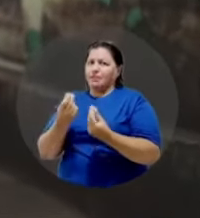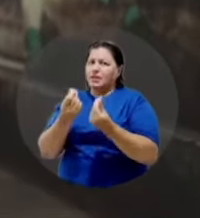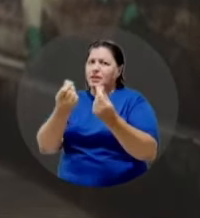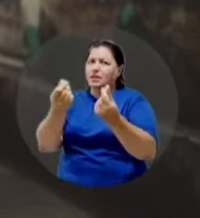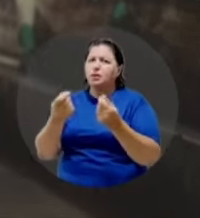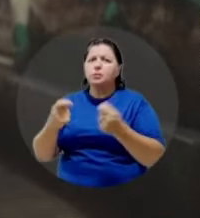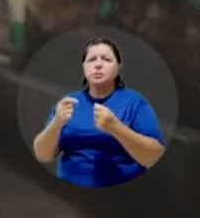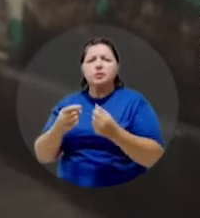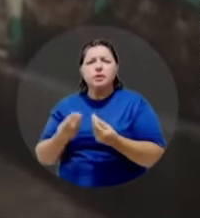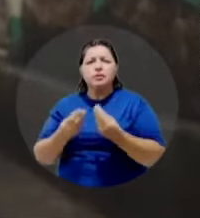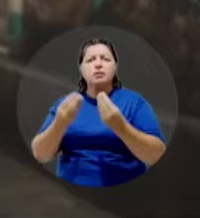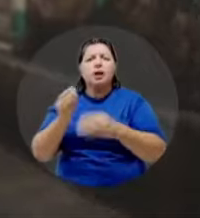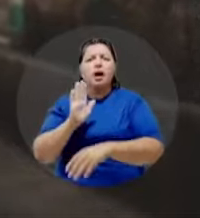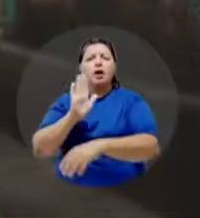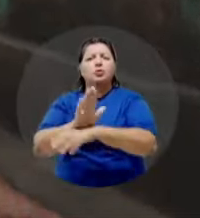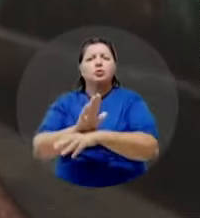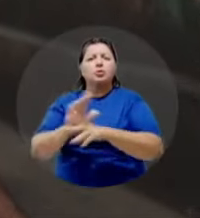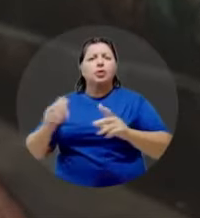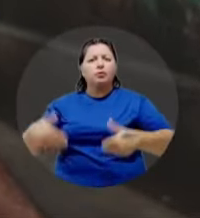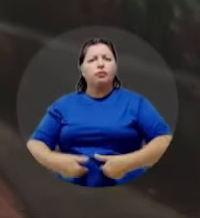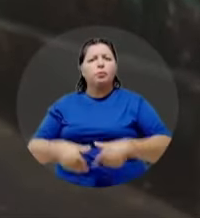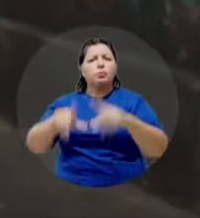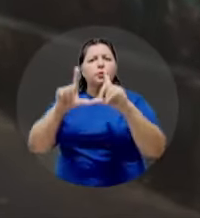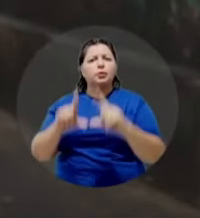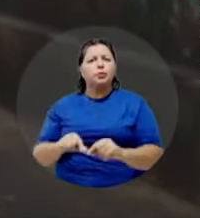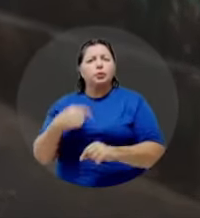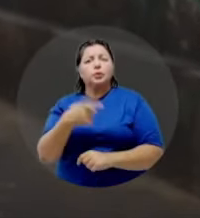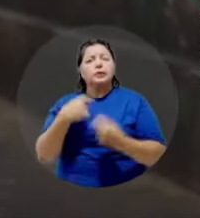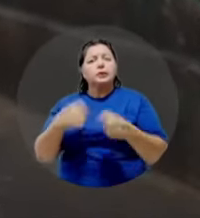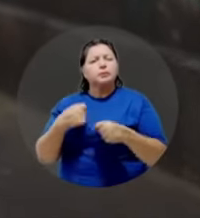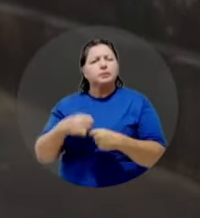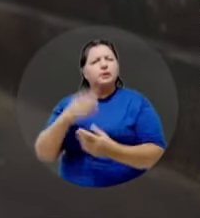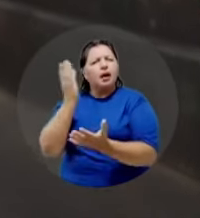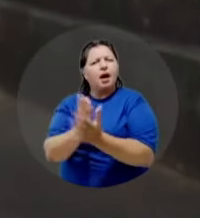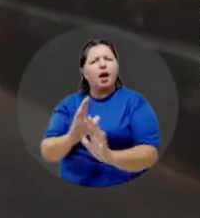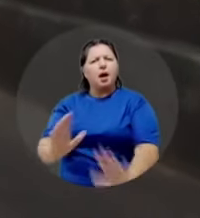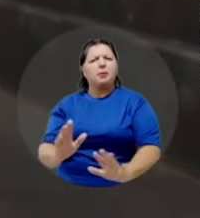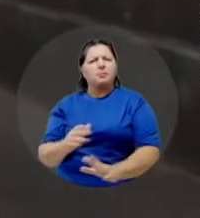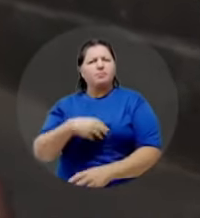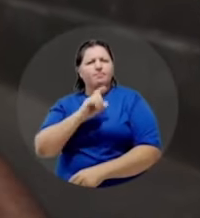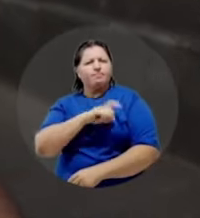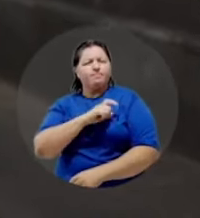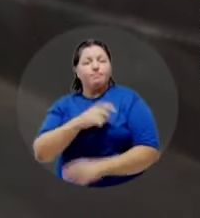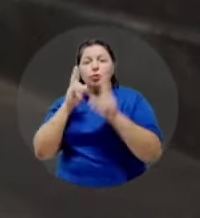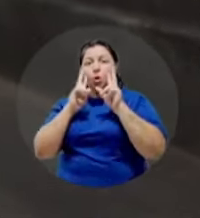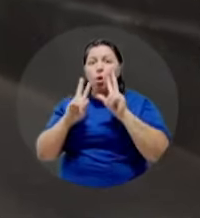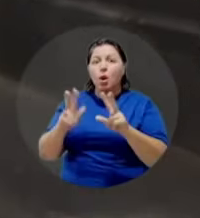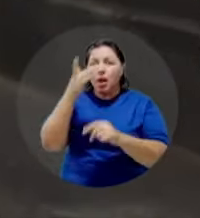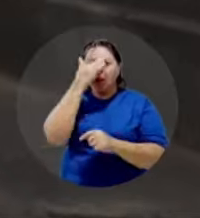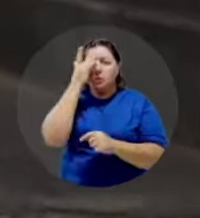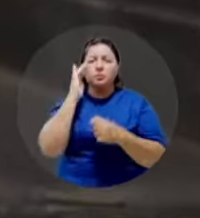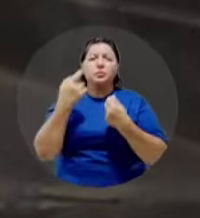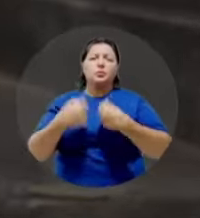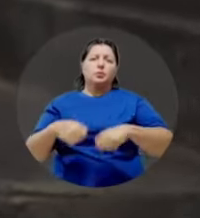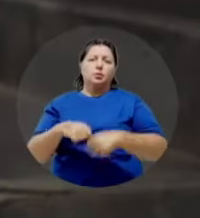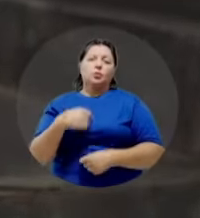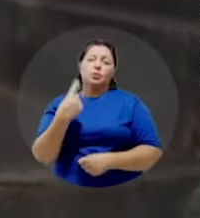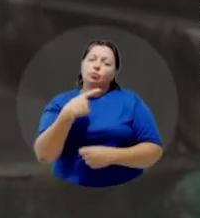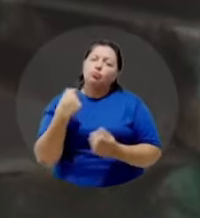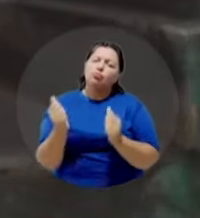dinheiro deveria ter sido usado para acabar com a fome do nosso povo. Precisamos acabar com essa maldade. Precisamos olhar para os